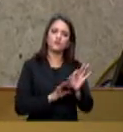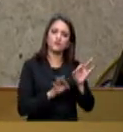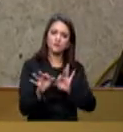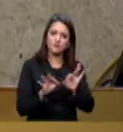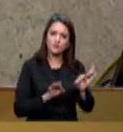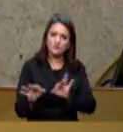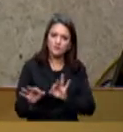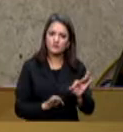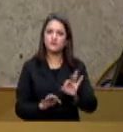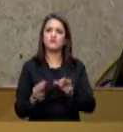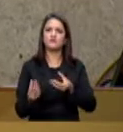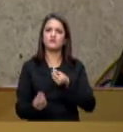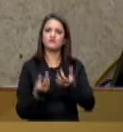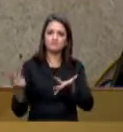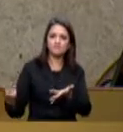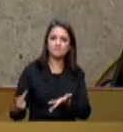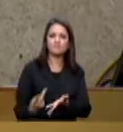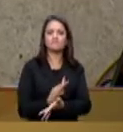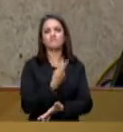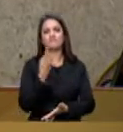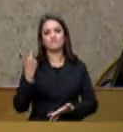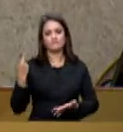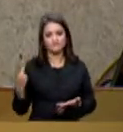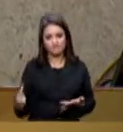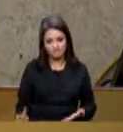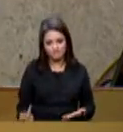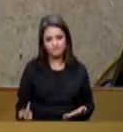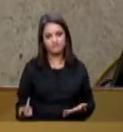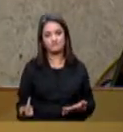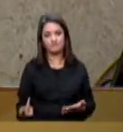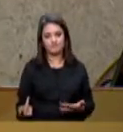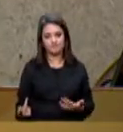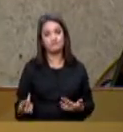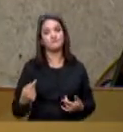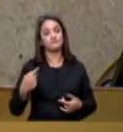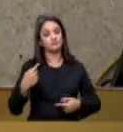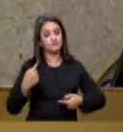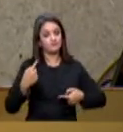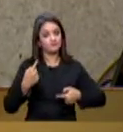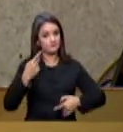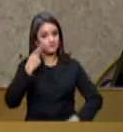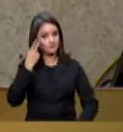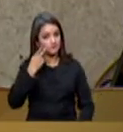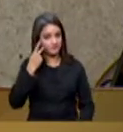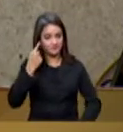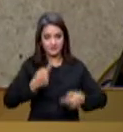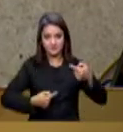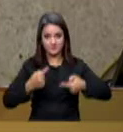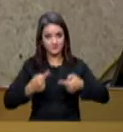planejamento, à implementação e à execução operacional das políticas de saneamento.